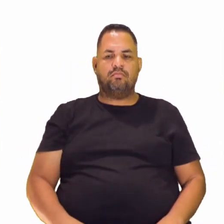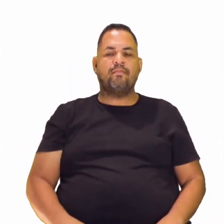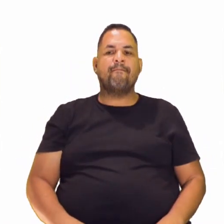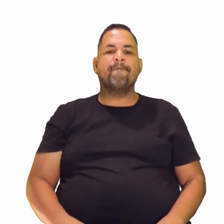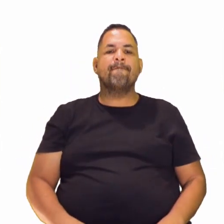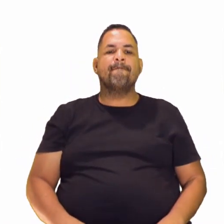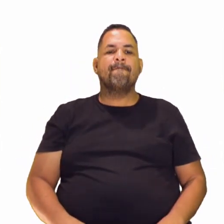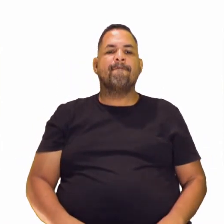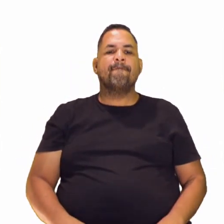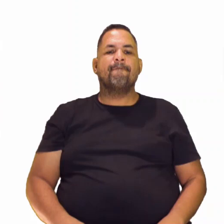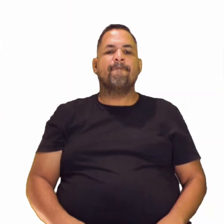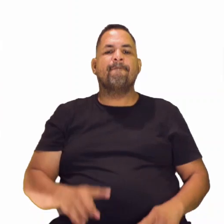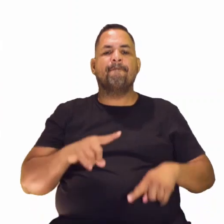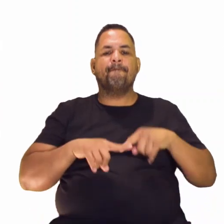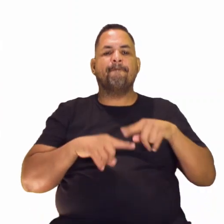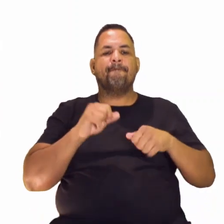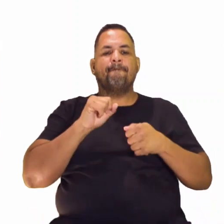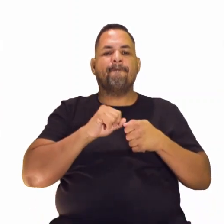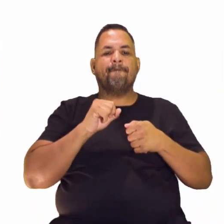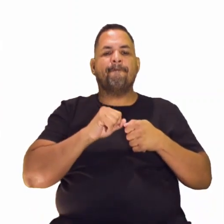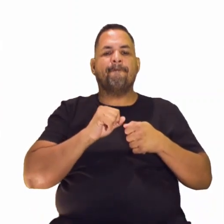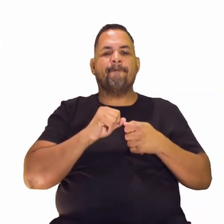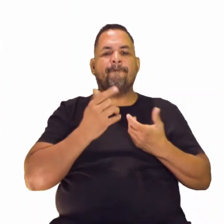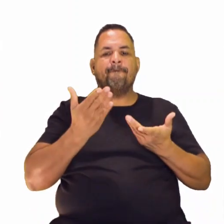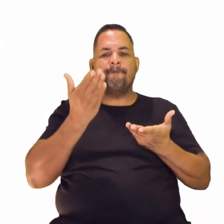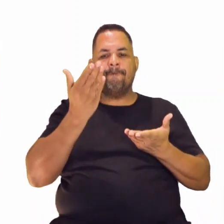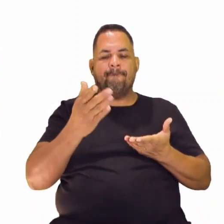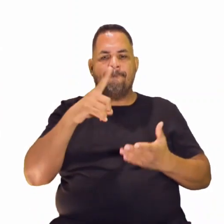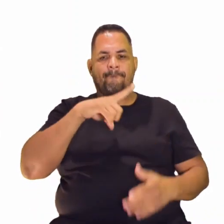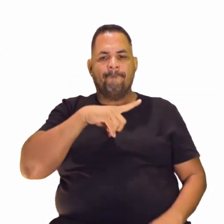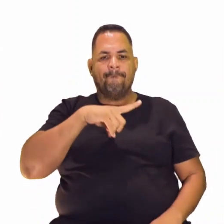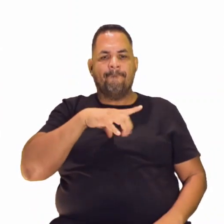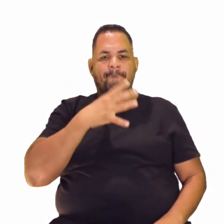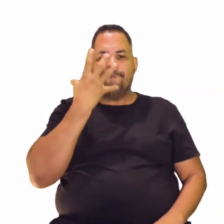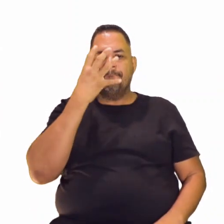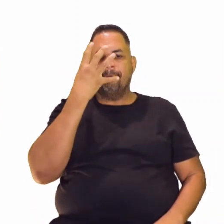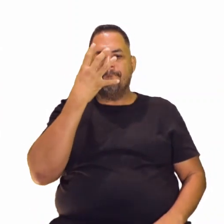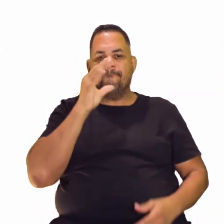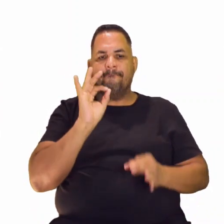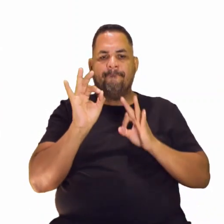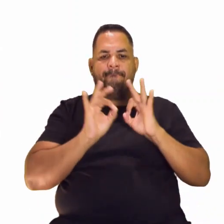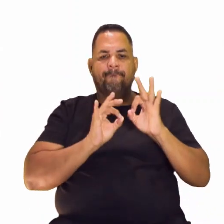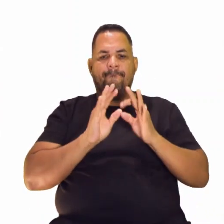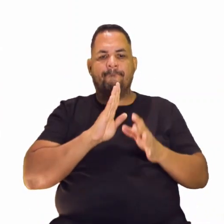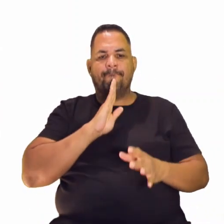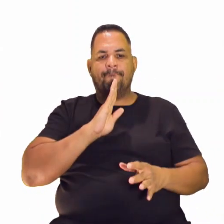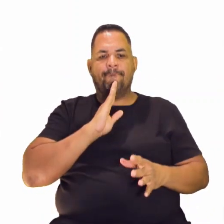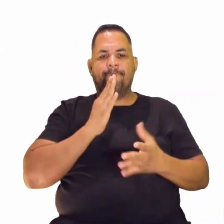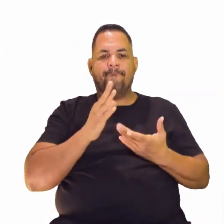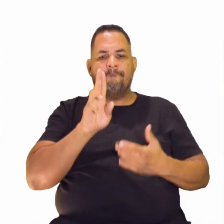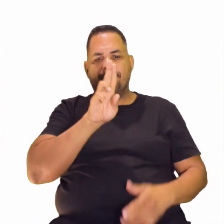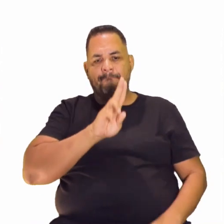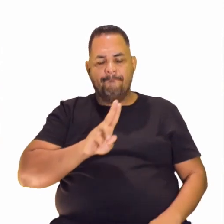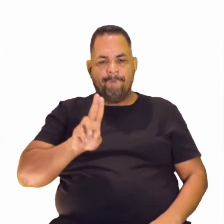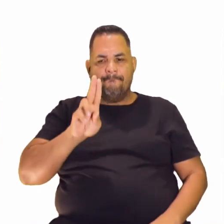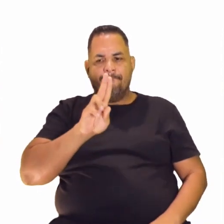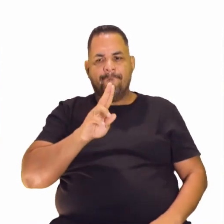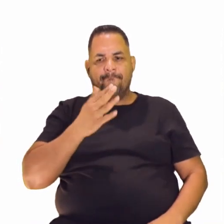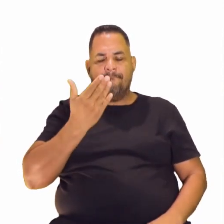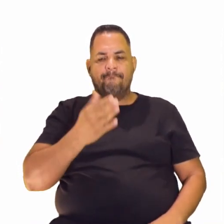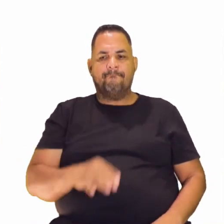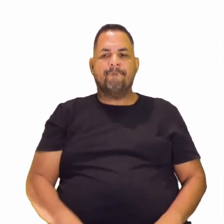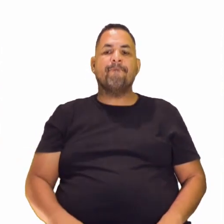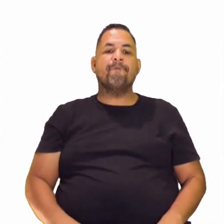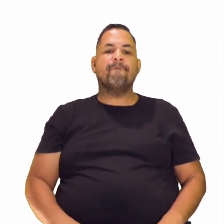artística. Entre os objetos produzidos, as máscaras são as formas mais conhecidas, né? E, como eu já